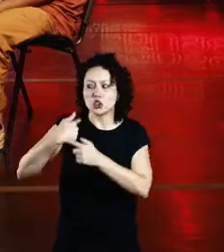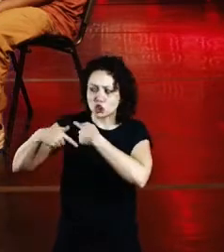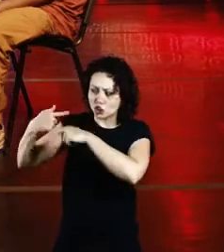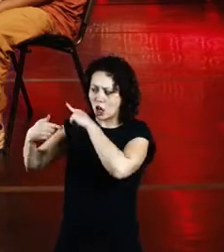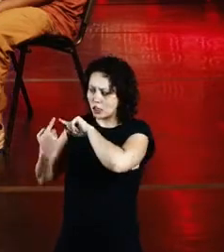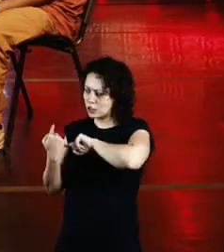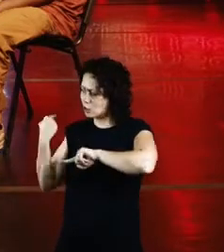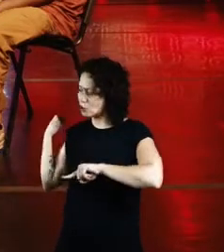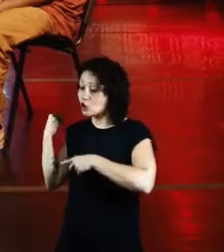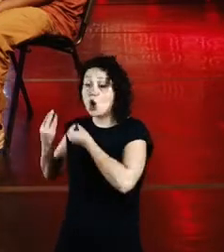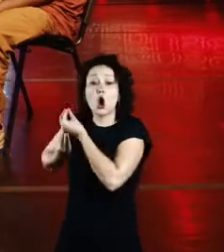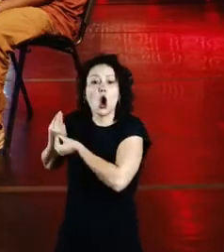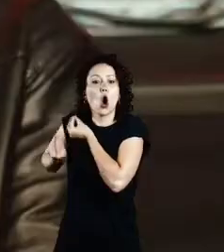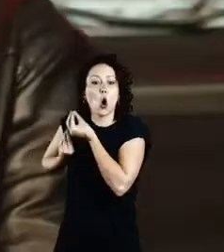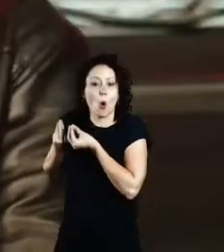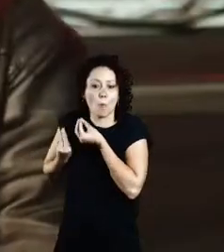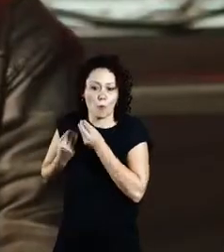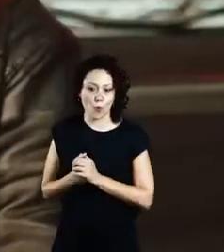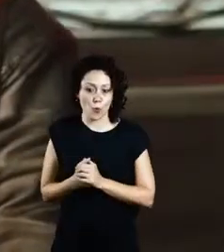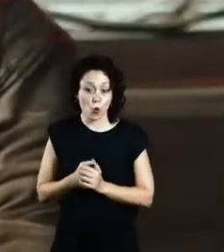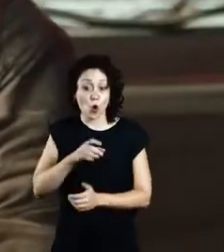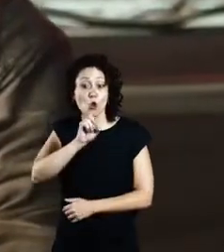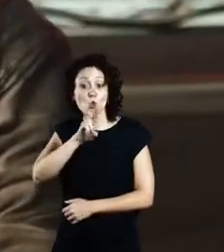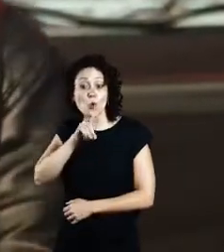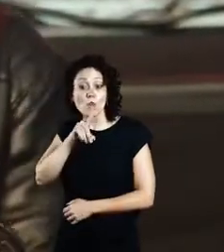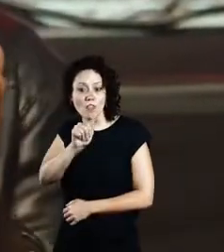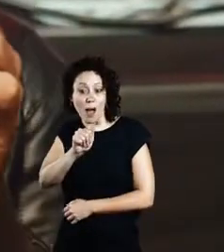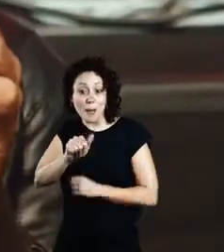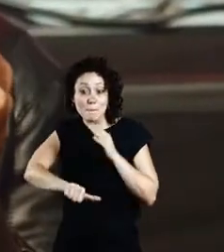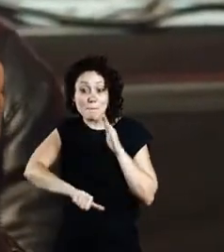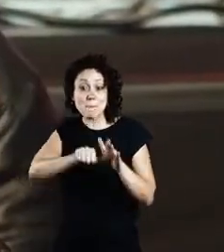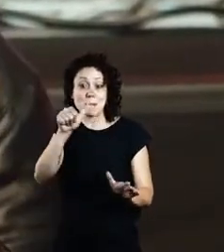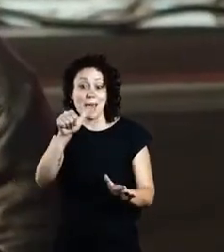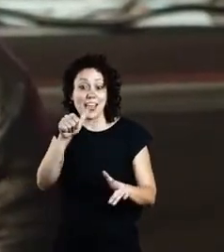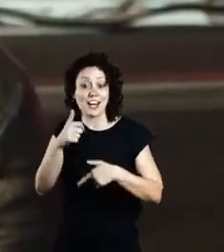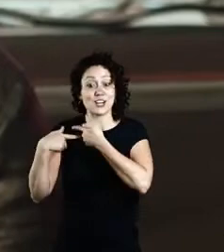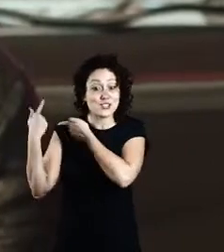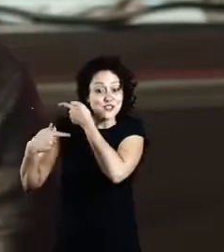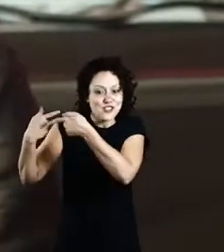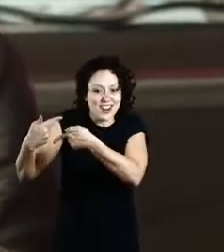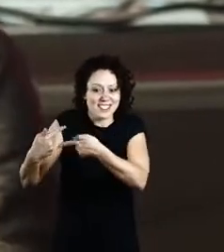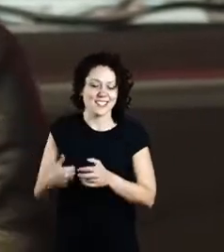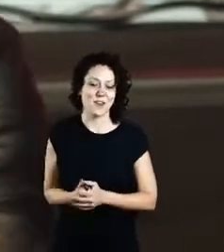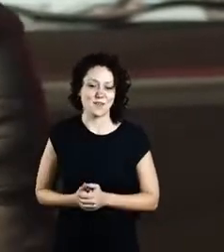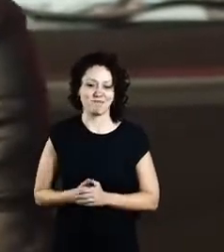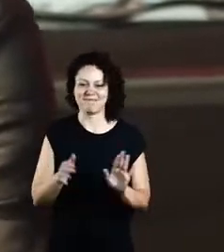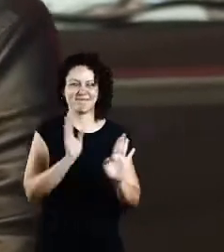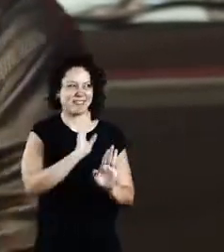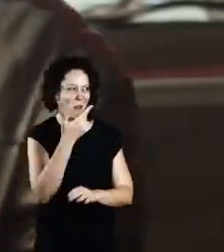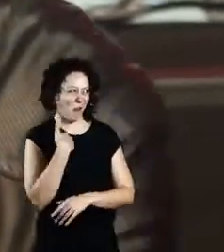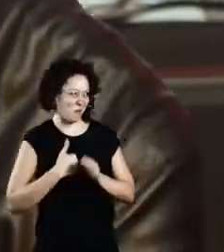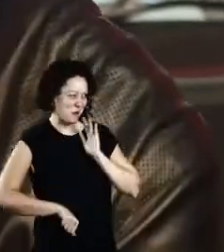Duda é da primeira geração, é isso? Como é que vocês lidavam com essa... Não, sou da primeira, eu tô velho, eu já virei vovô.